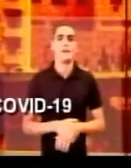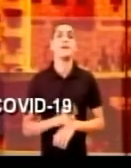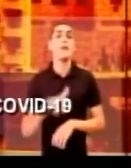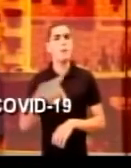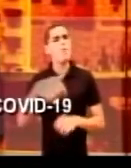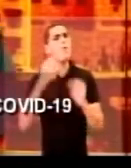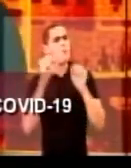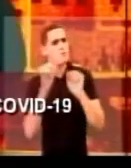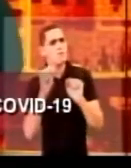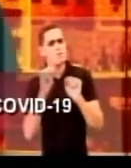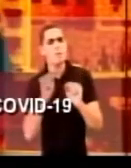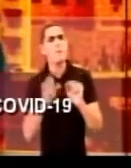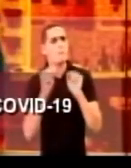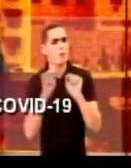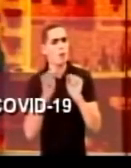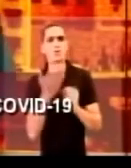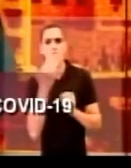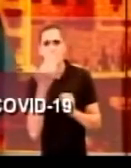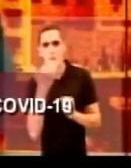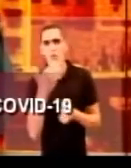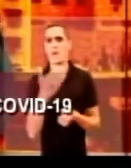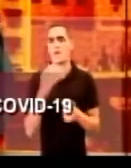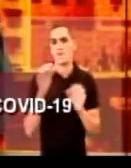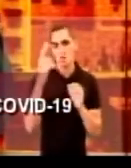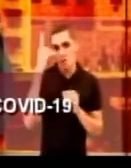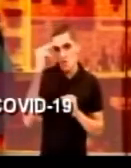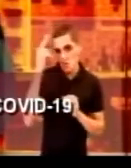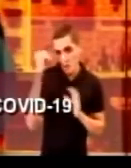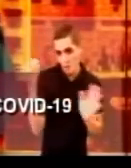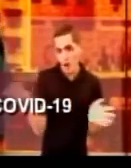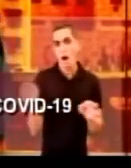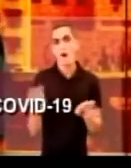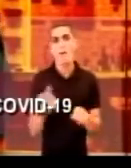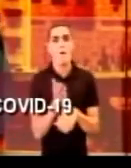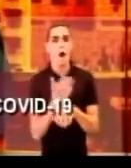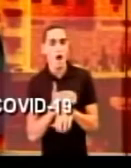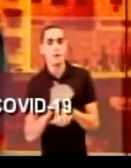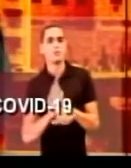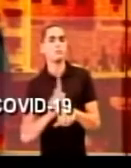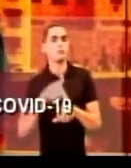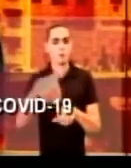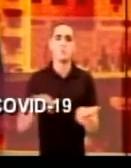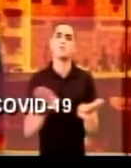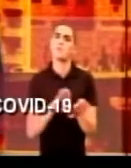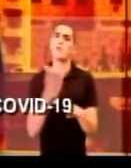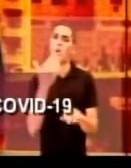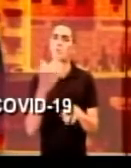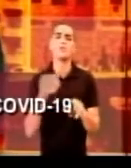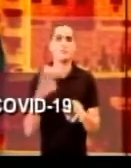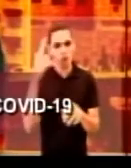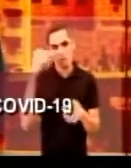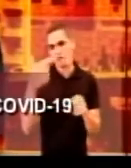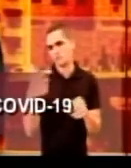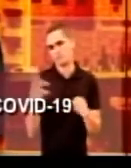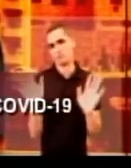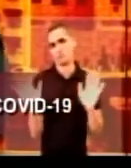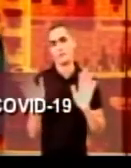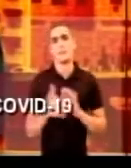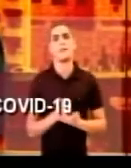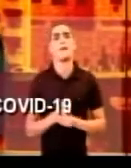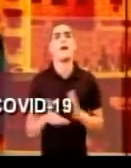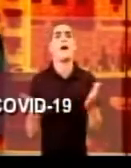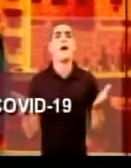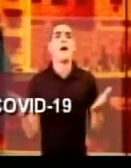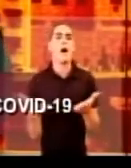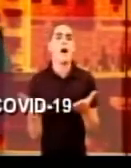normal. Vida normal, novo normal. Tomou a vacina, pessoal, não pode